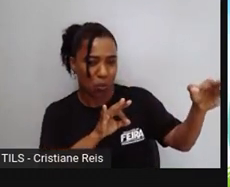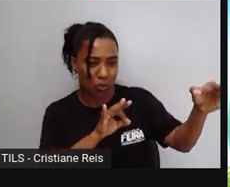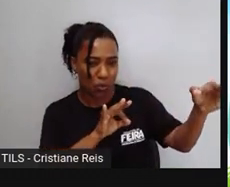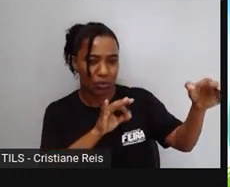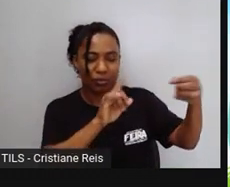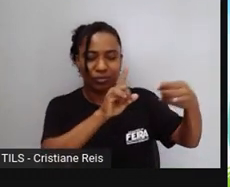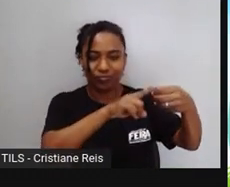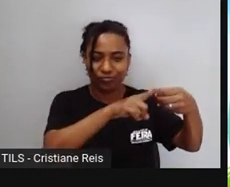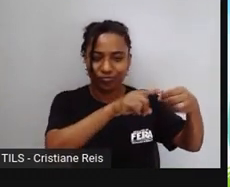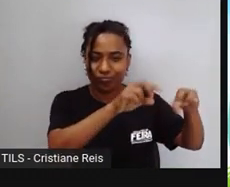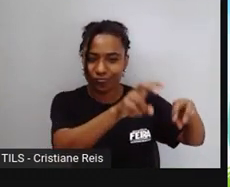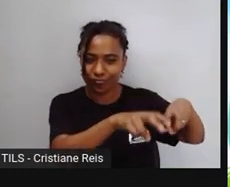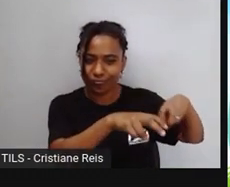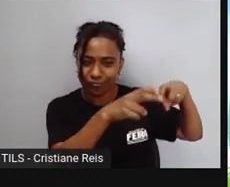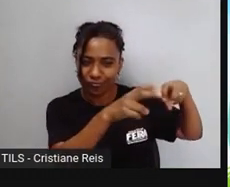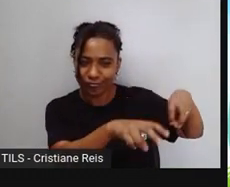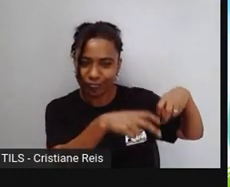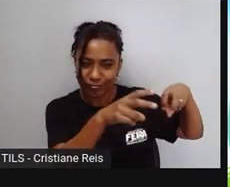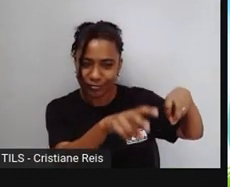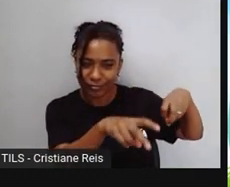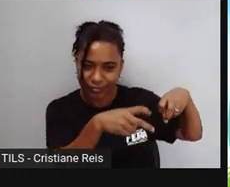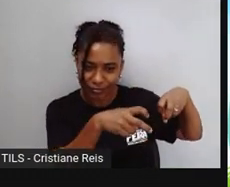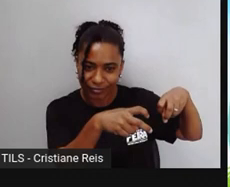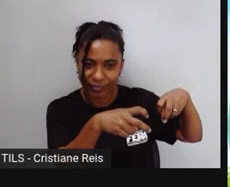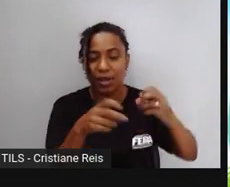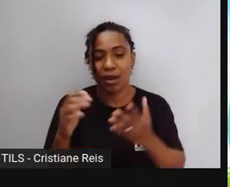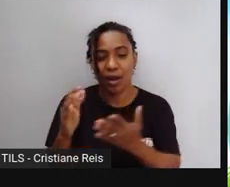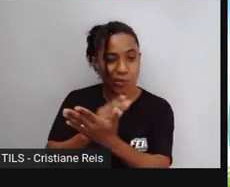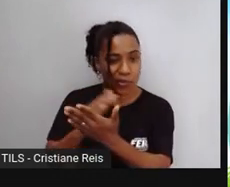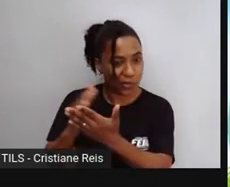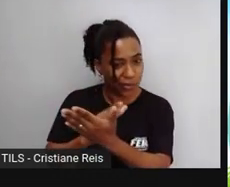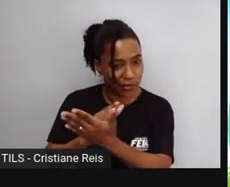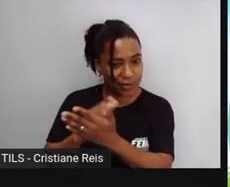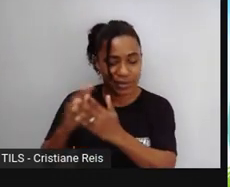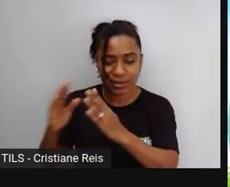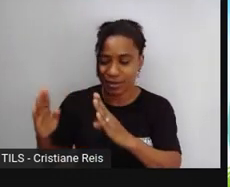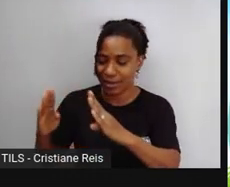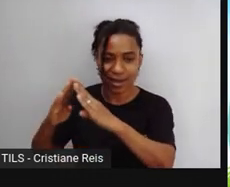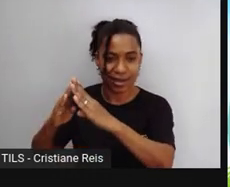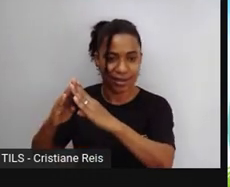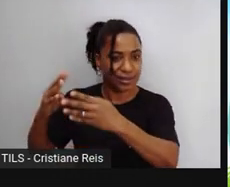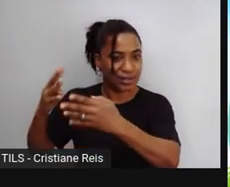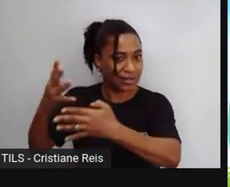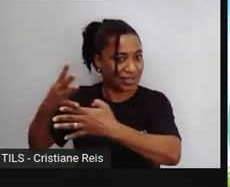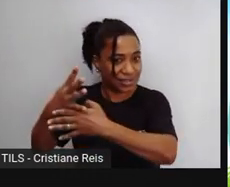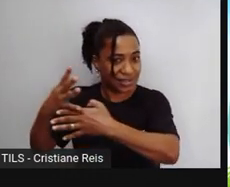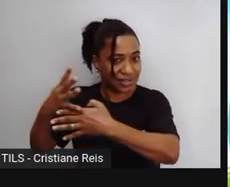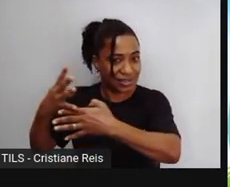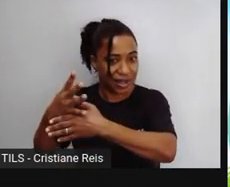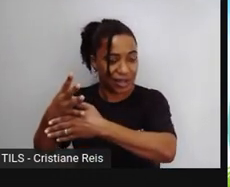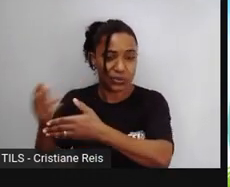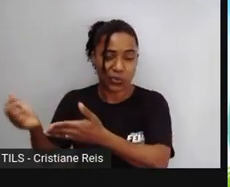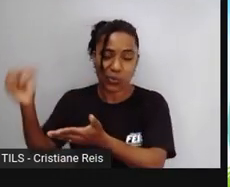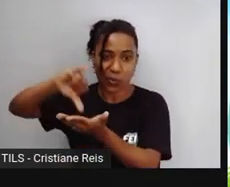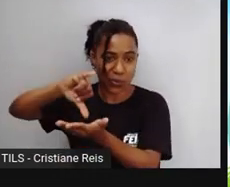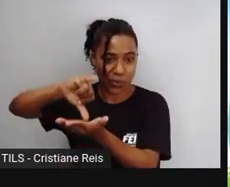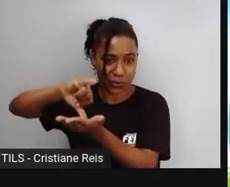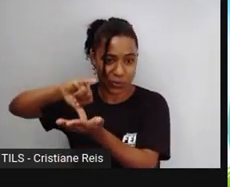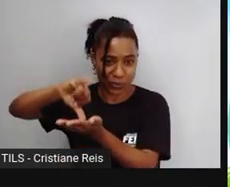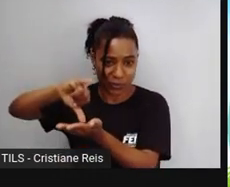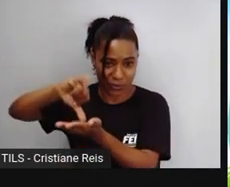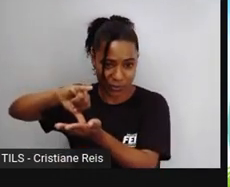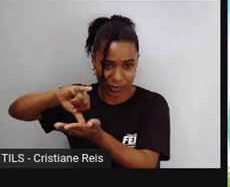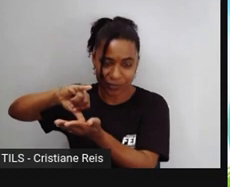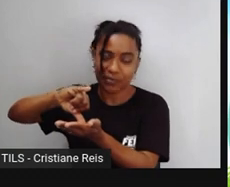cidades, e existem também as pessoas que moram nas cidades e nos grandes centros. E o modelo, a estrutura